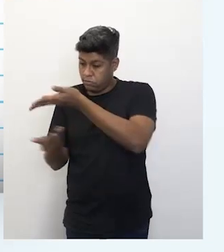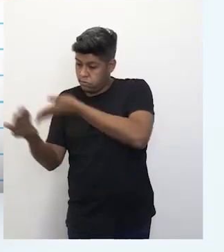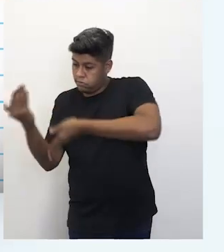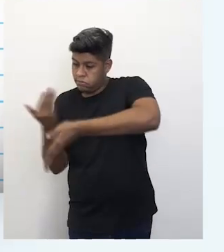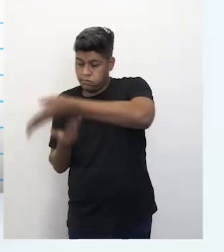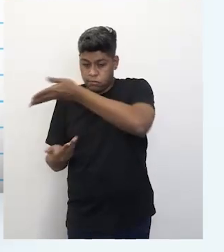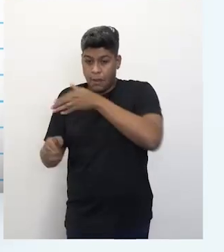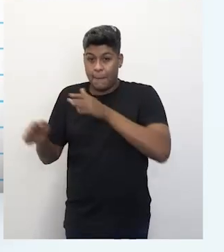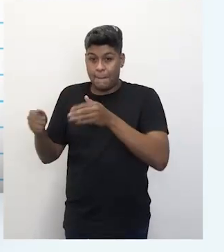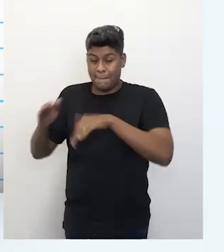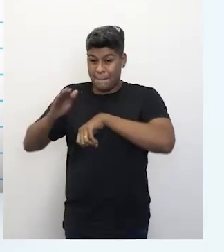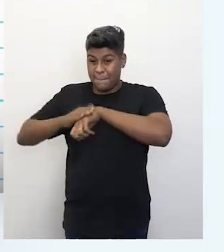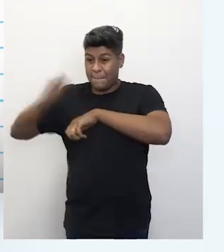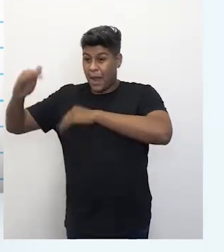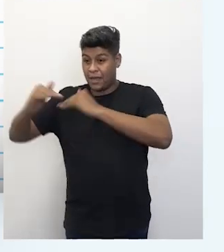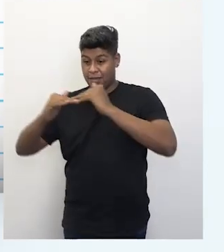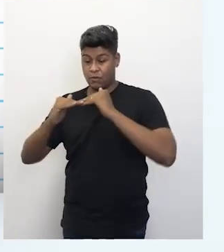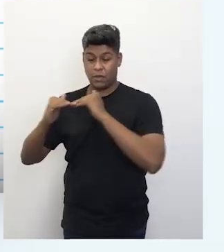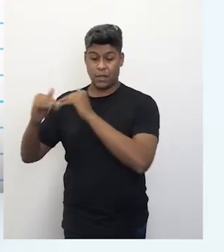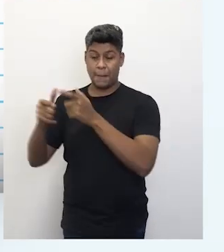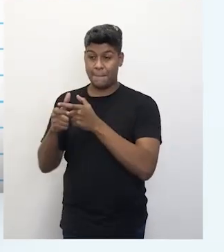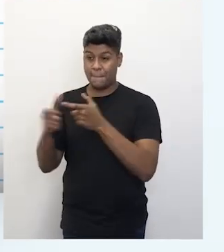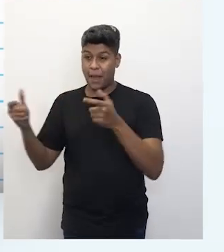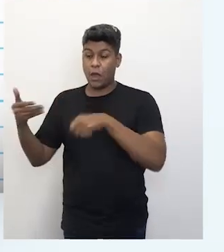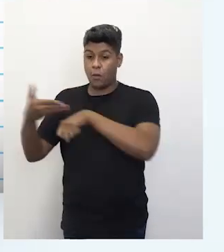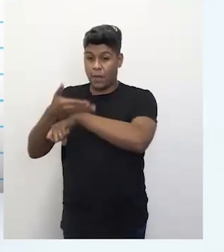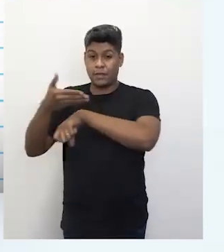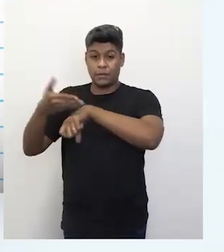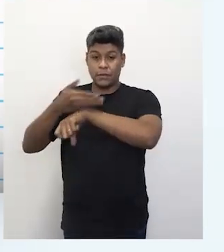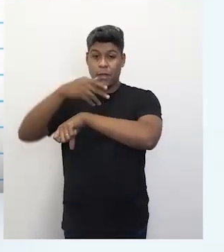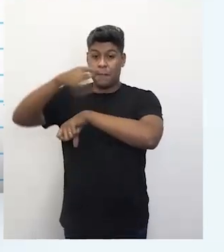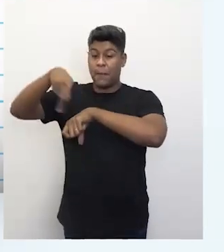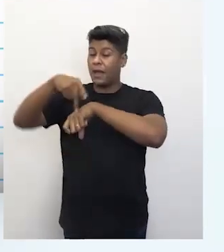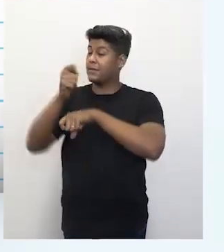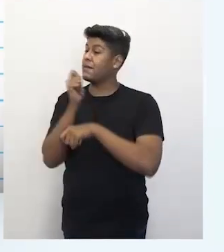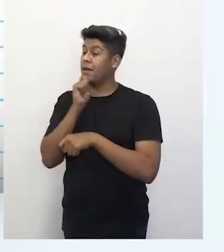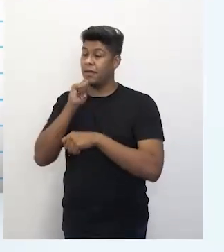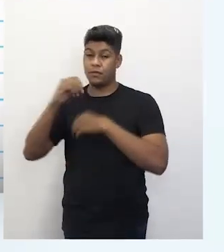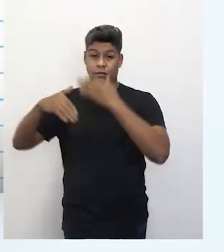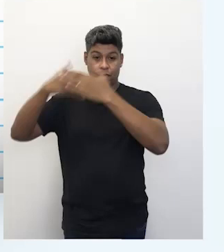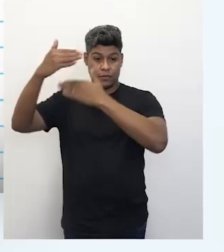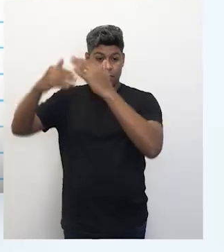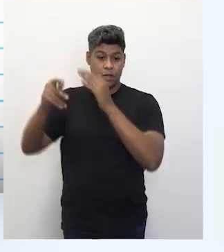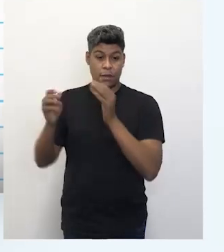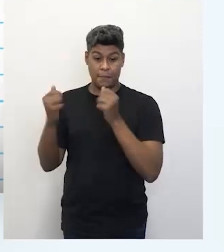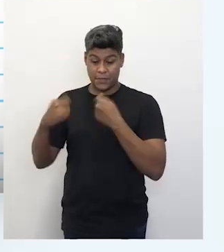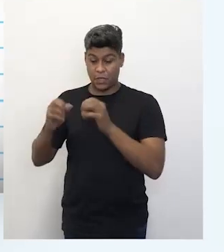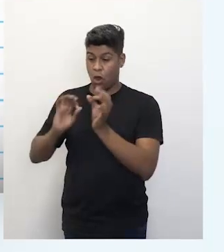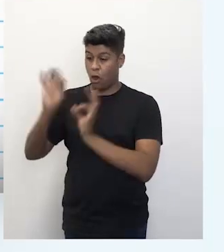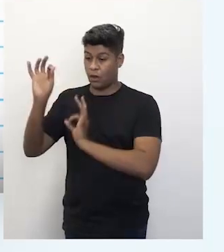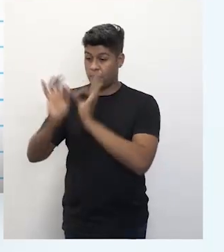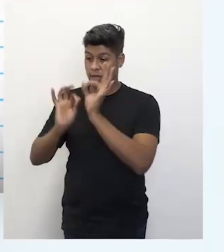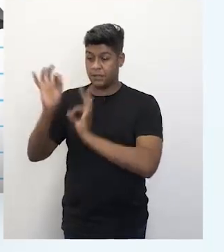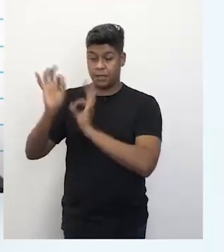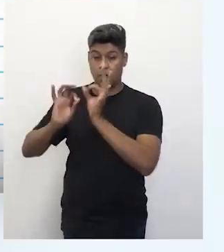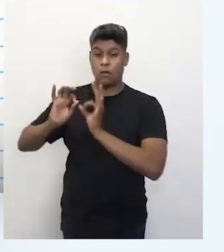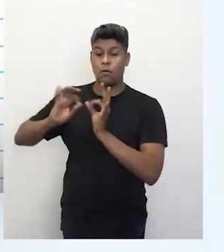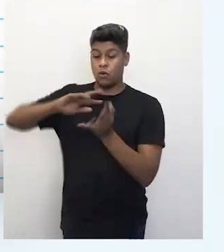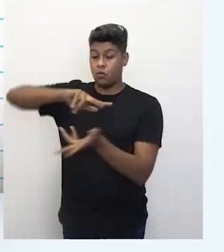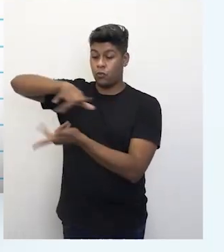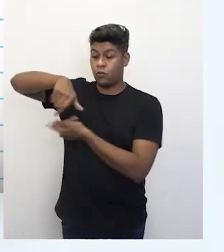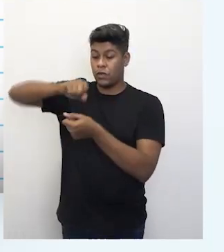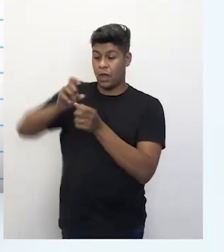mais seco em aberto e com maior participação dos países menos desenvolvidos sob o manto da Organização Mundial do Comércio